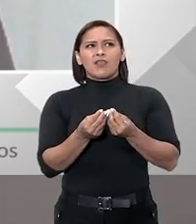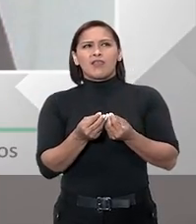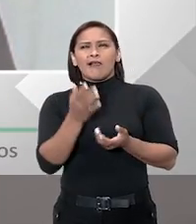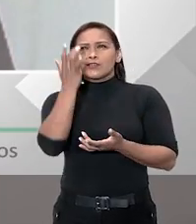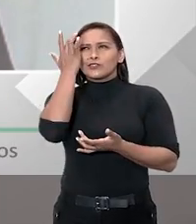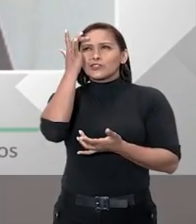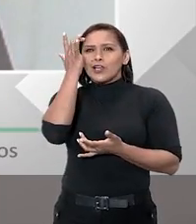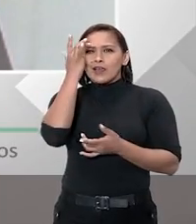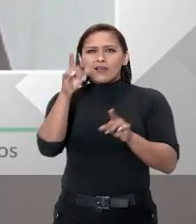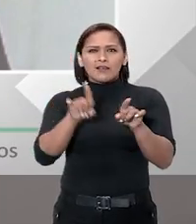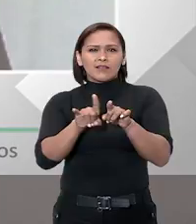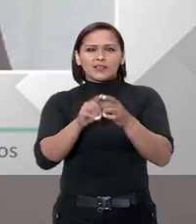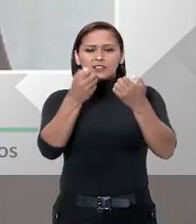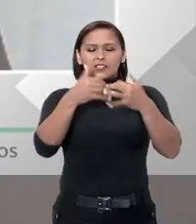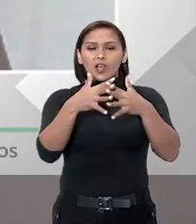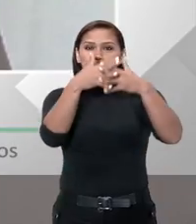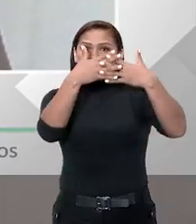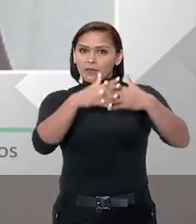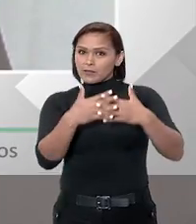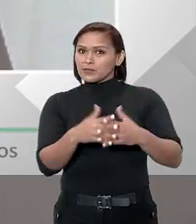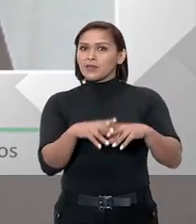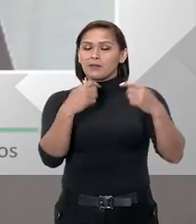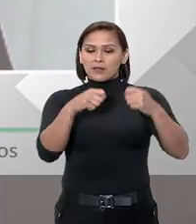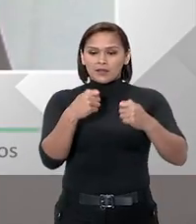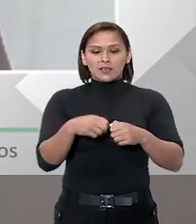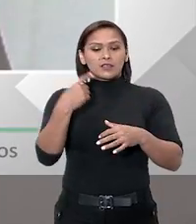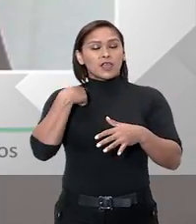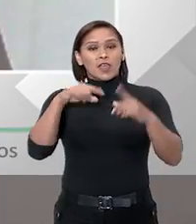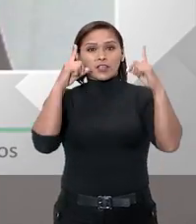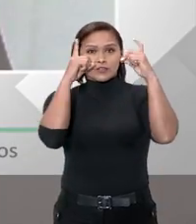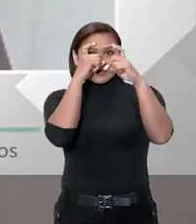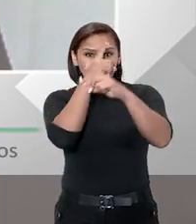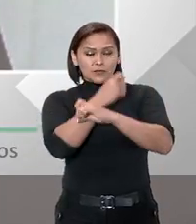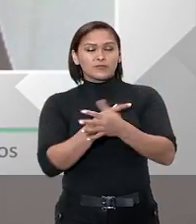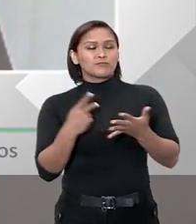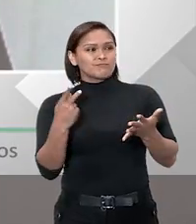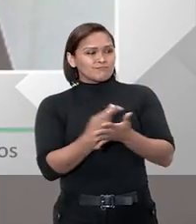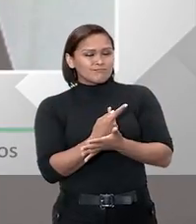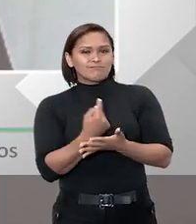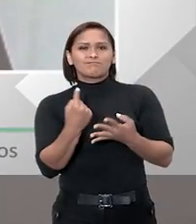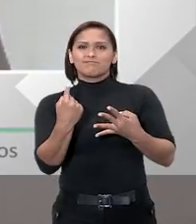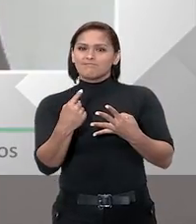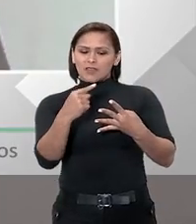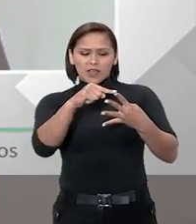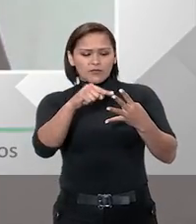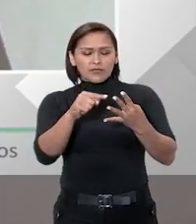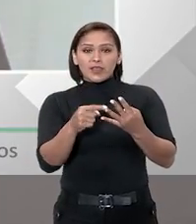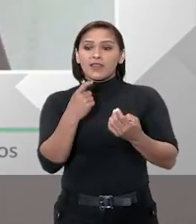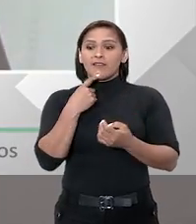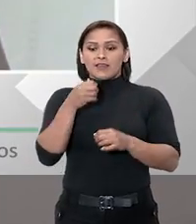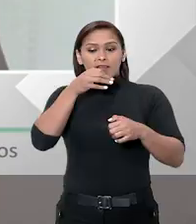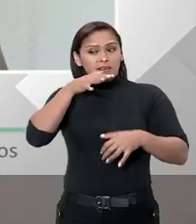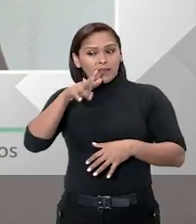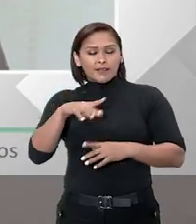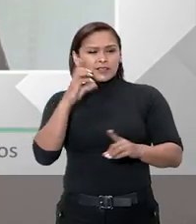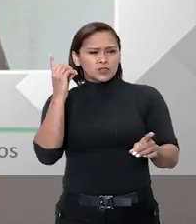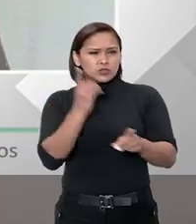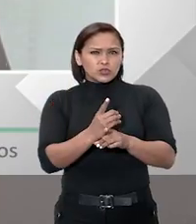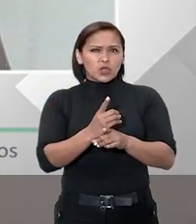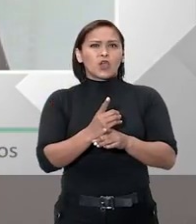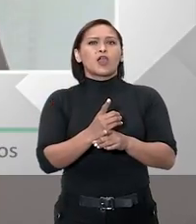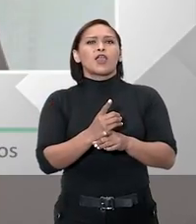nesse atendimento dessa complexidade, nessa demanda difícil, muitas vezes, que é a que a criança se